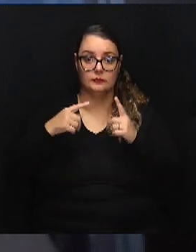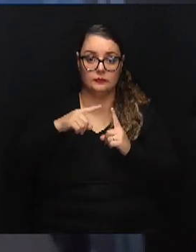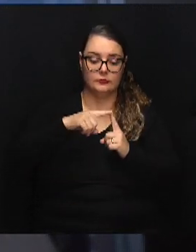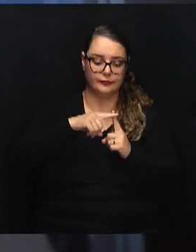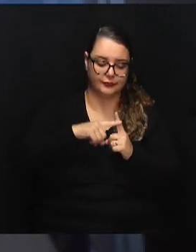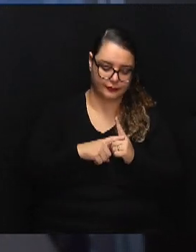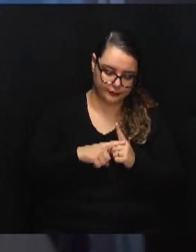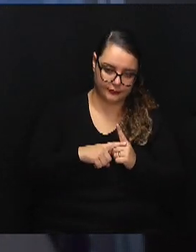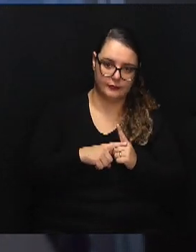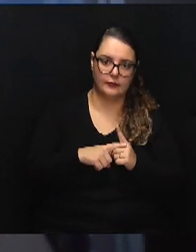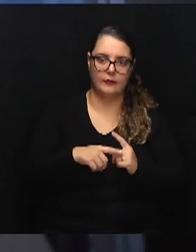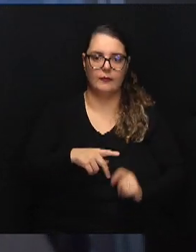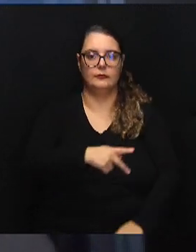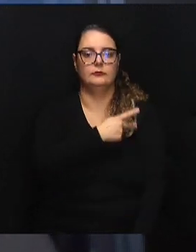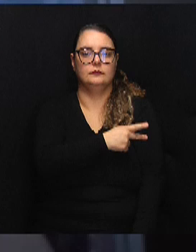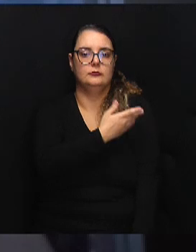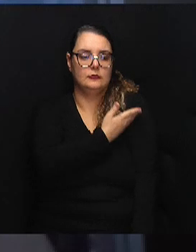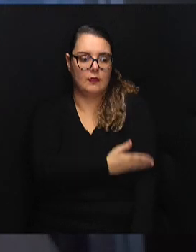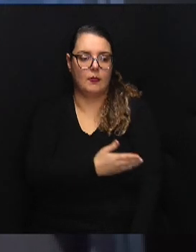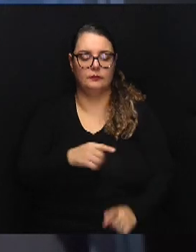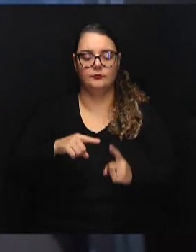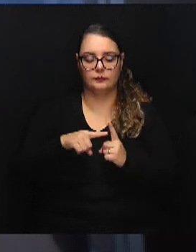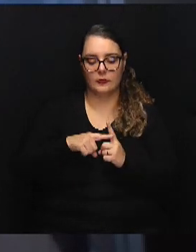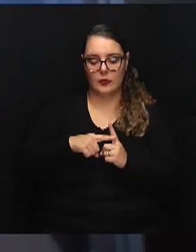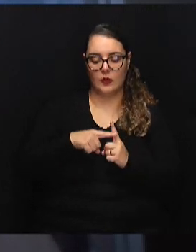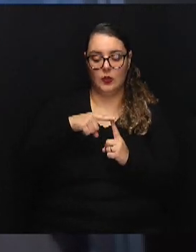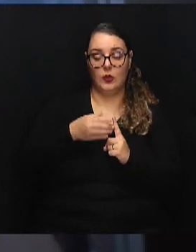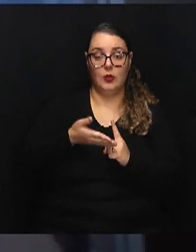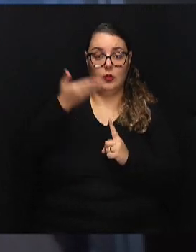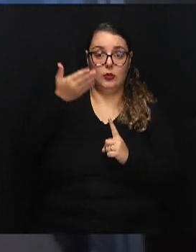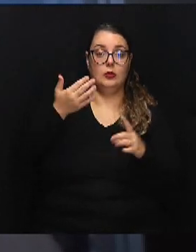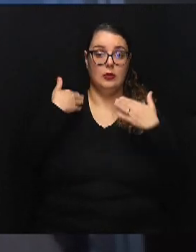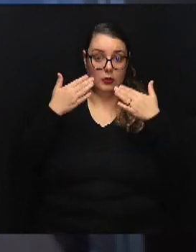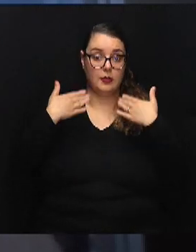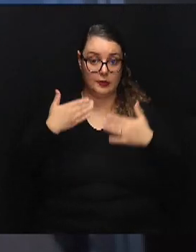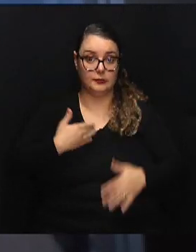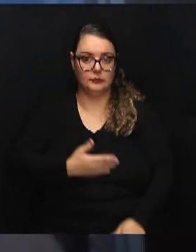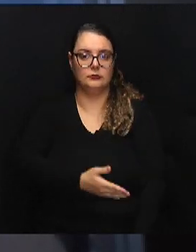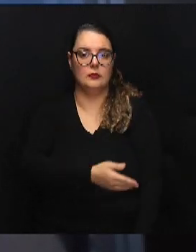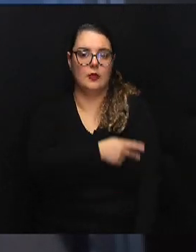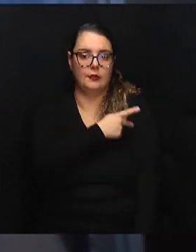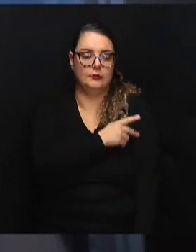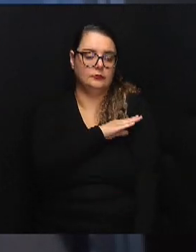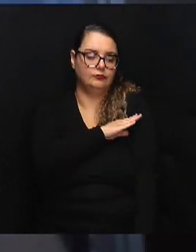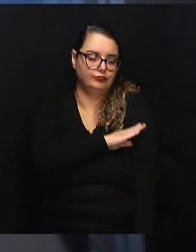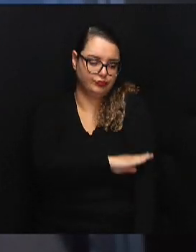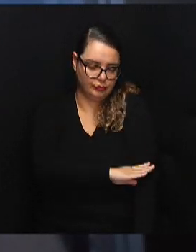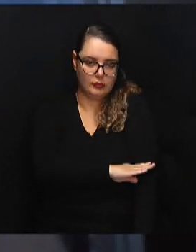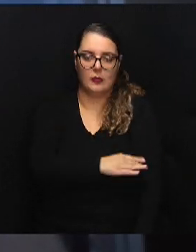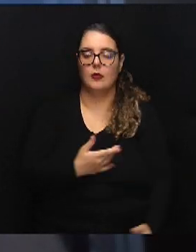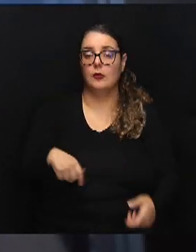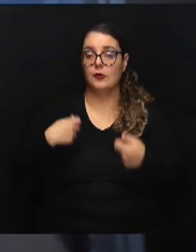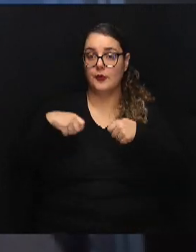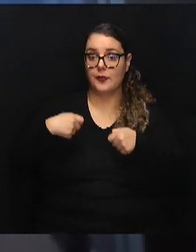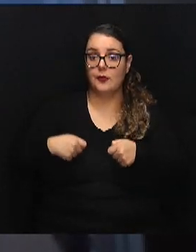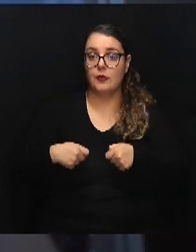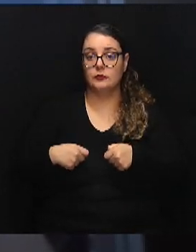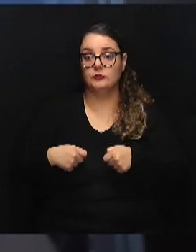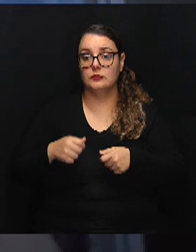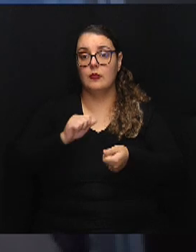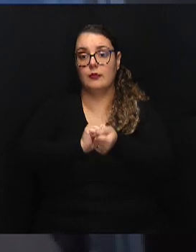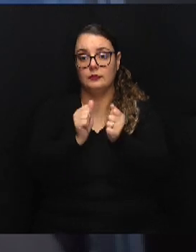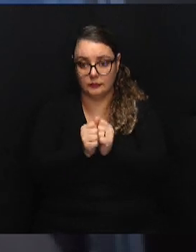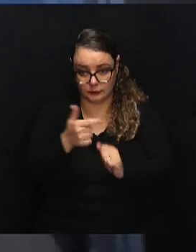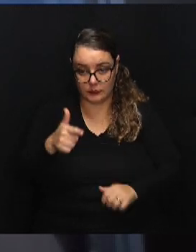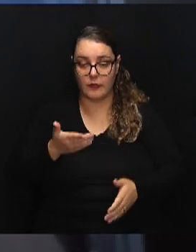quando a gente tem dias muito quentes no ambiente, a gente precisa reajustar